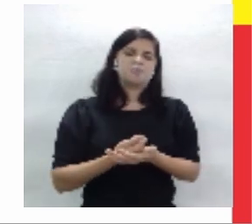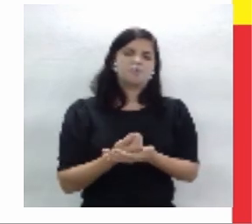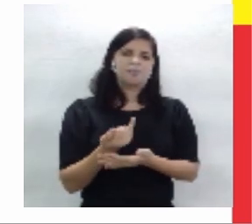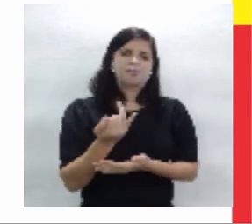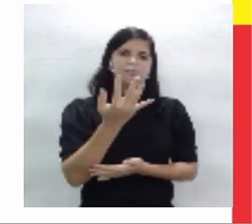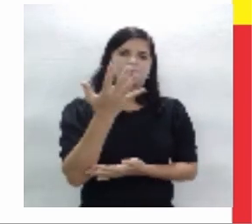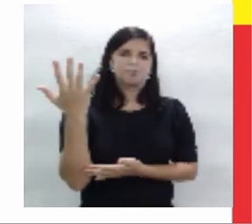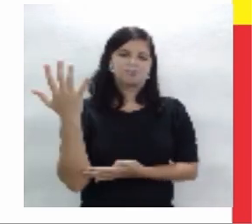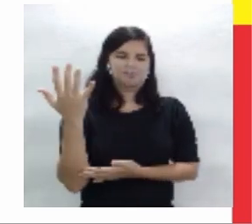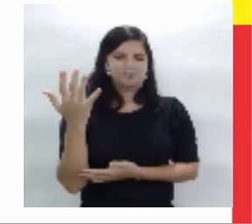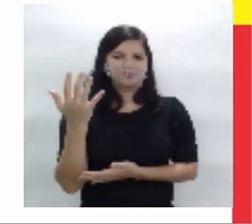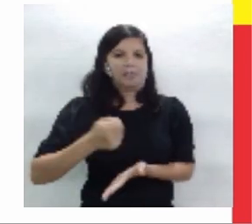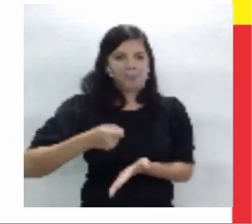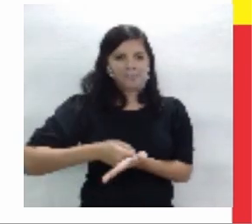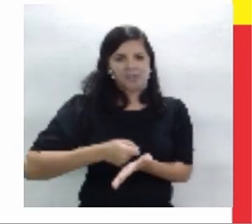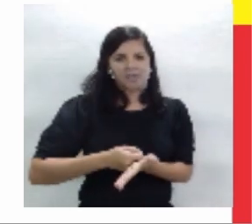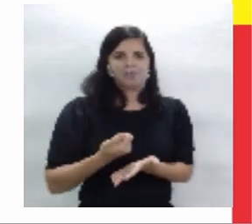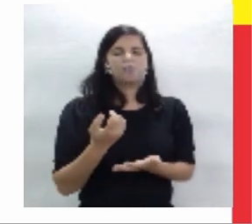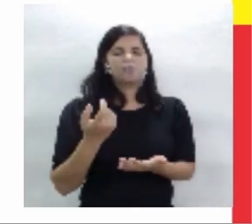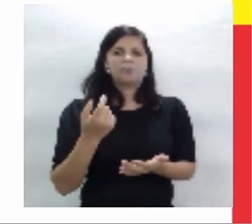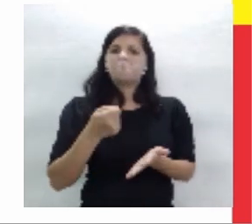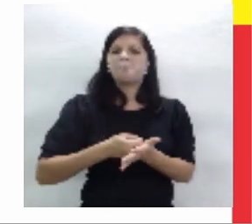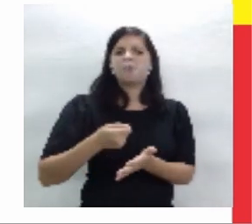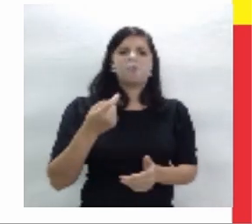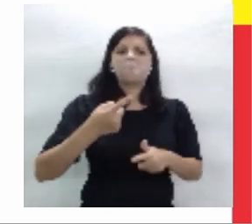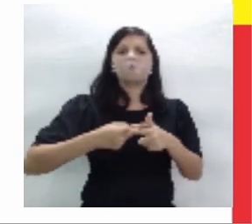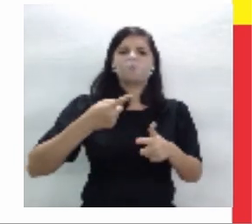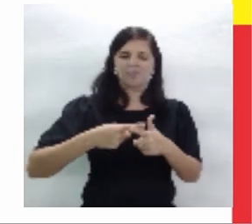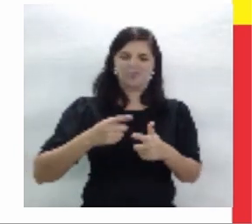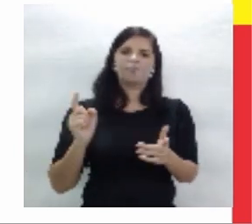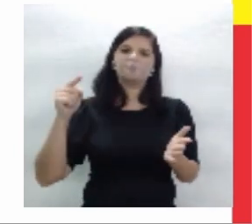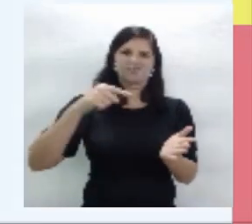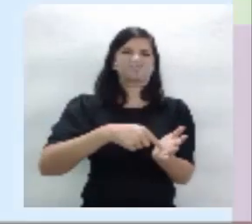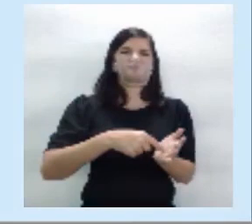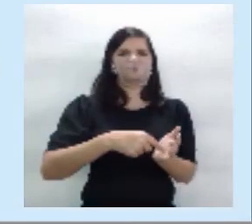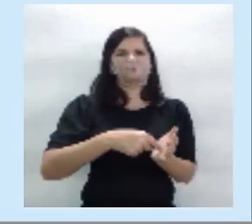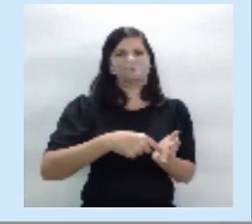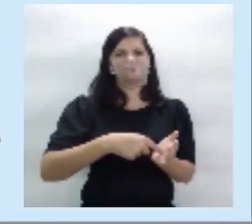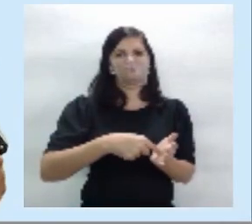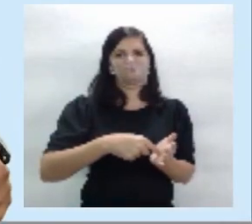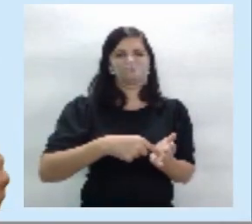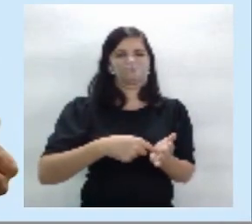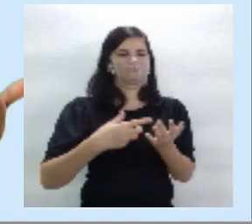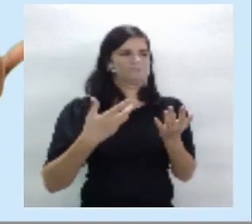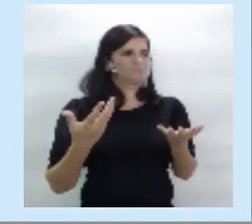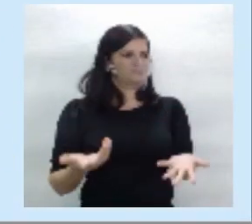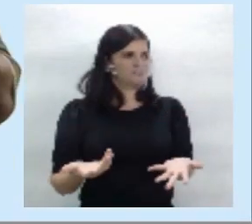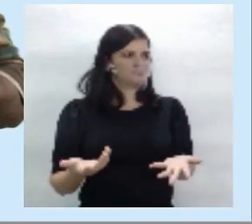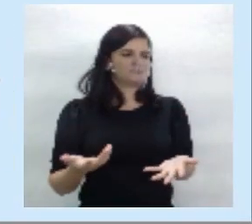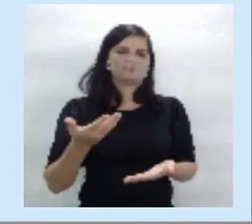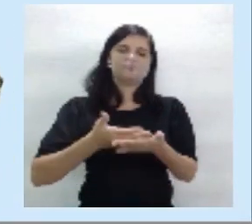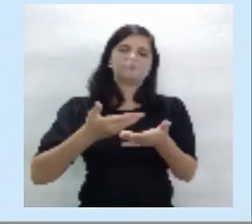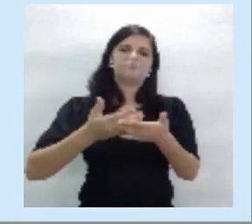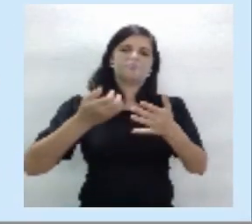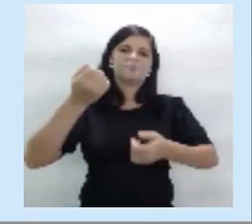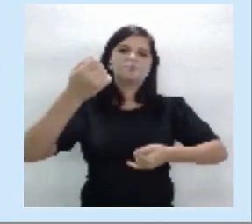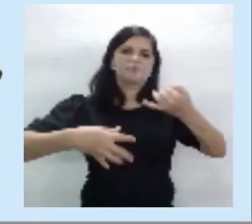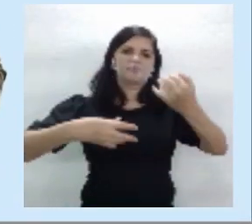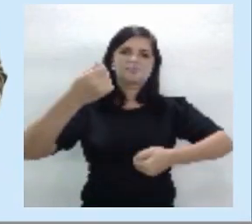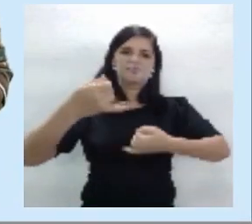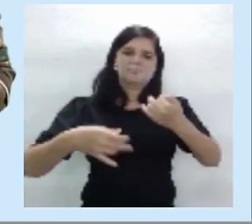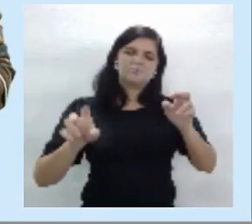essa determinação tem alguns objetivos. Olha para mim, gente. Nessa parte da aula, a gente vai entender um